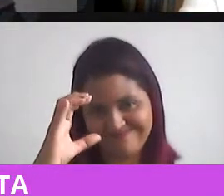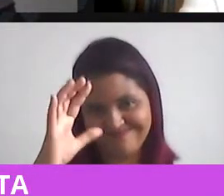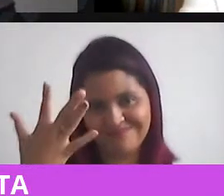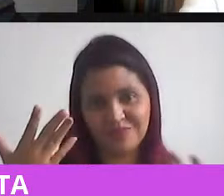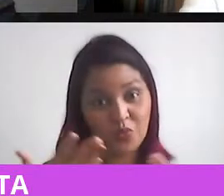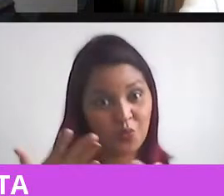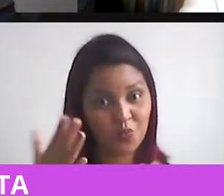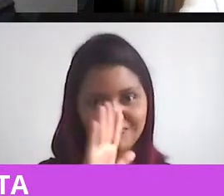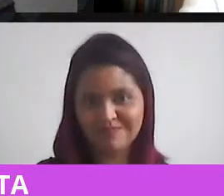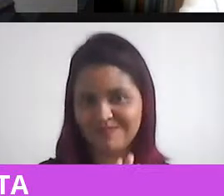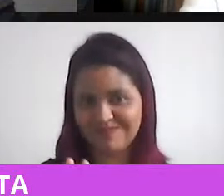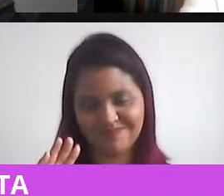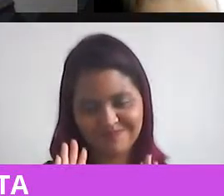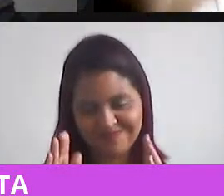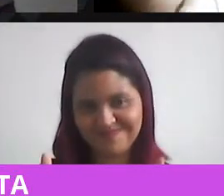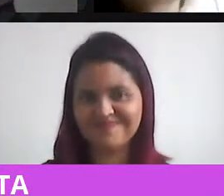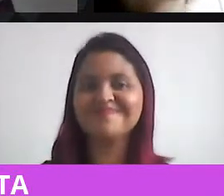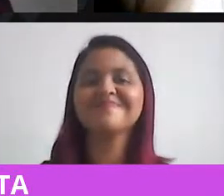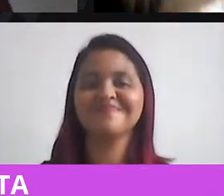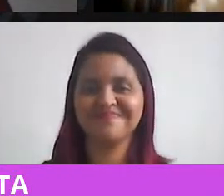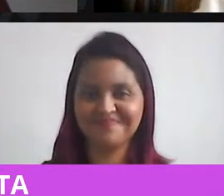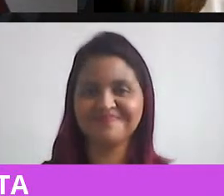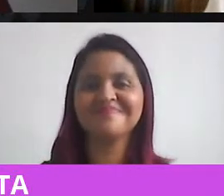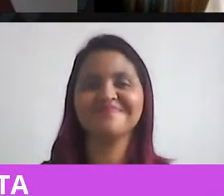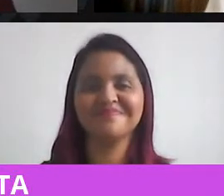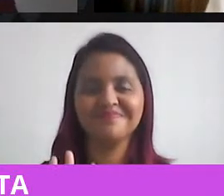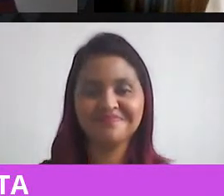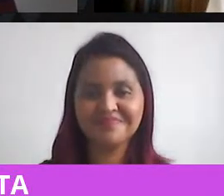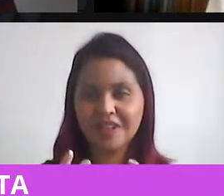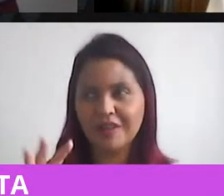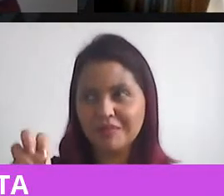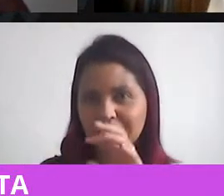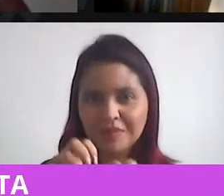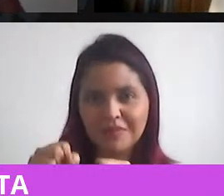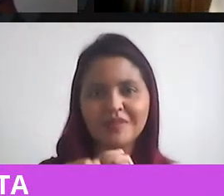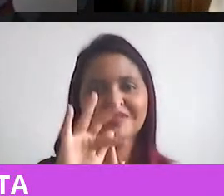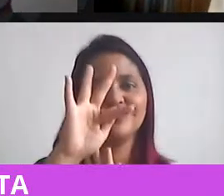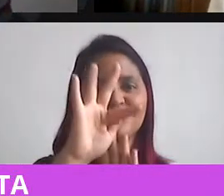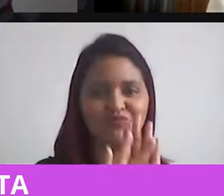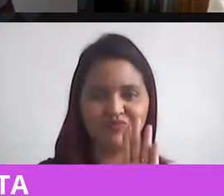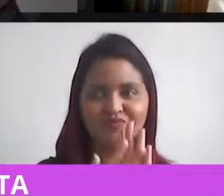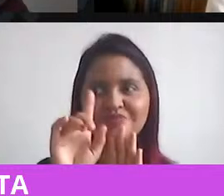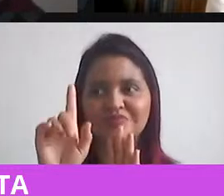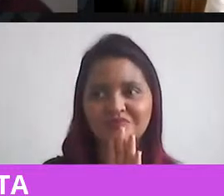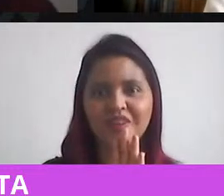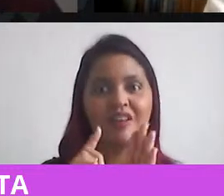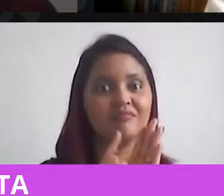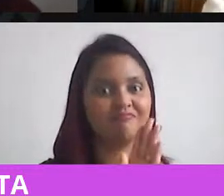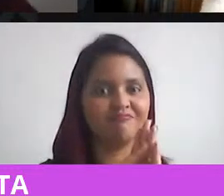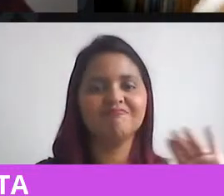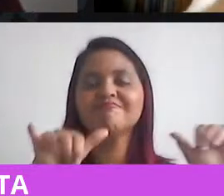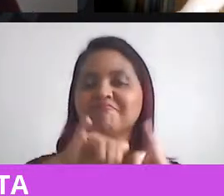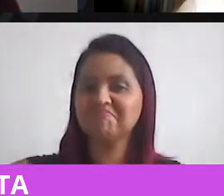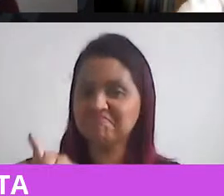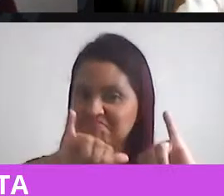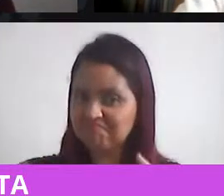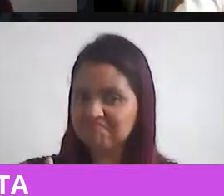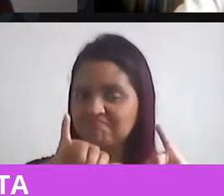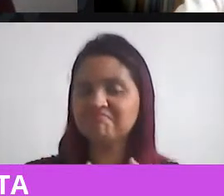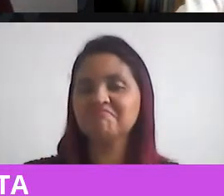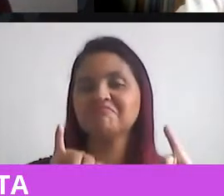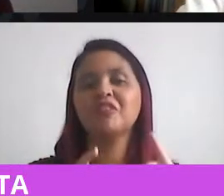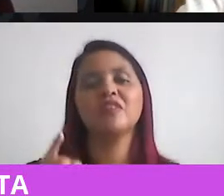para Crianças, né? E quando nós pegamos aquele texto, que é um gênero de divulgação, é do gênero de